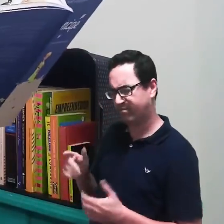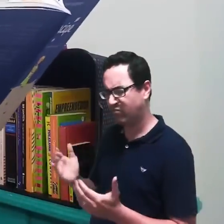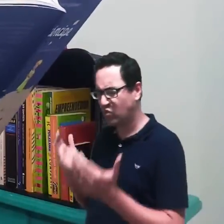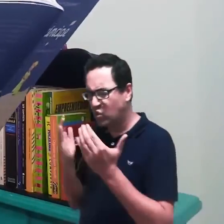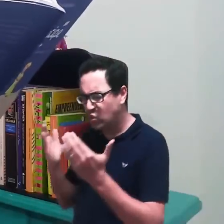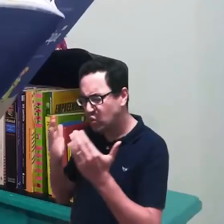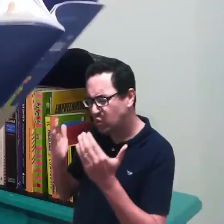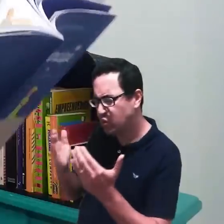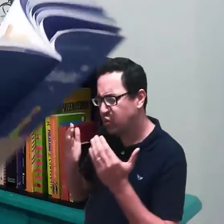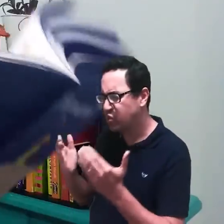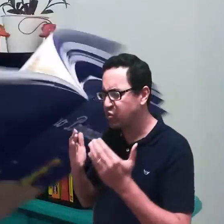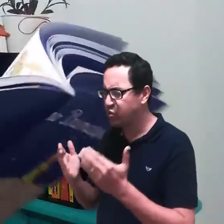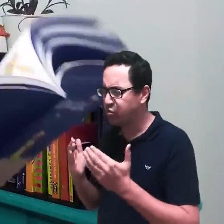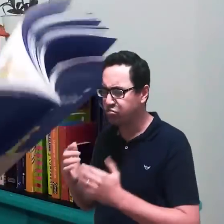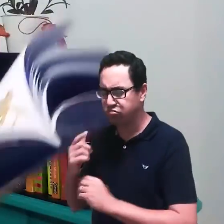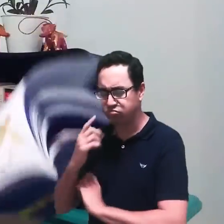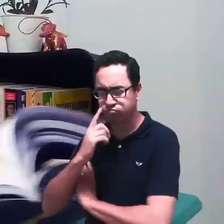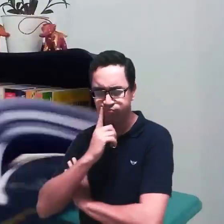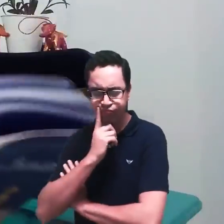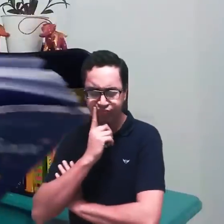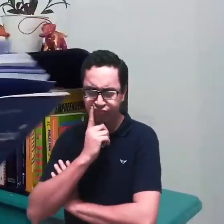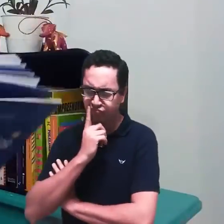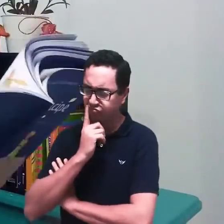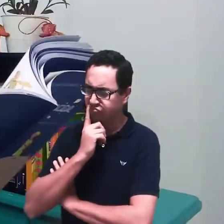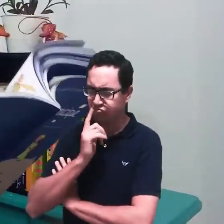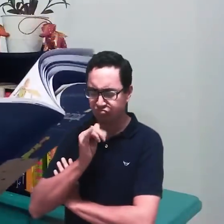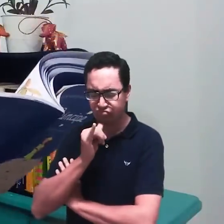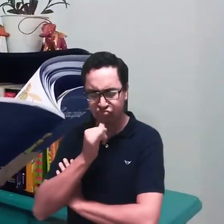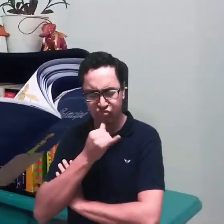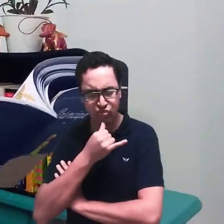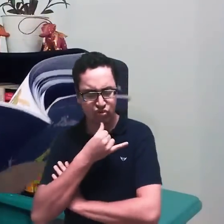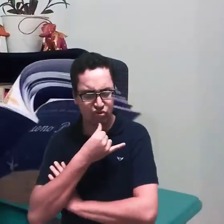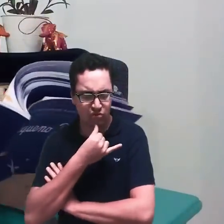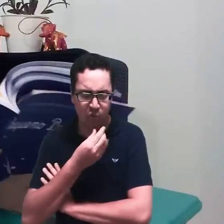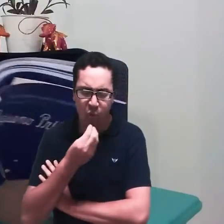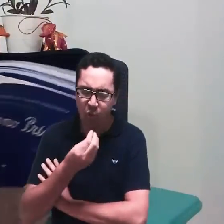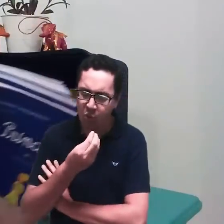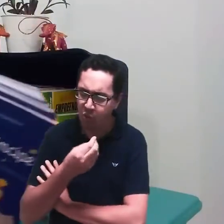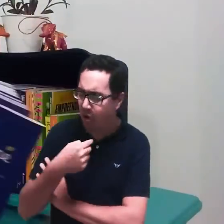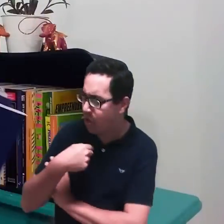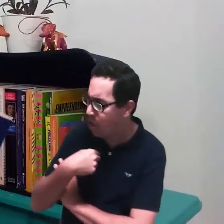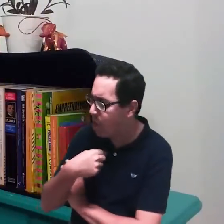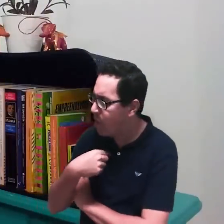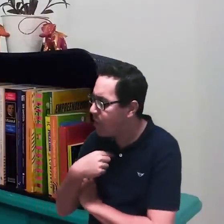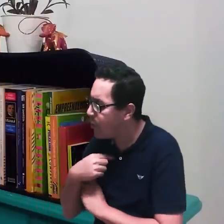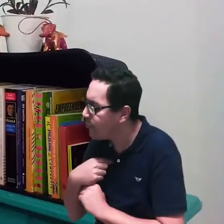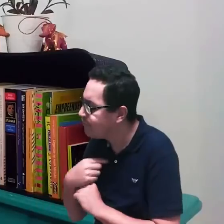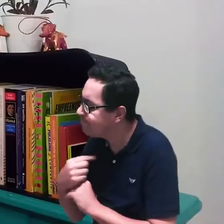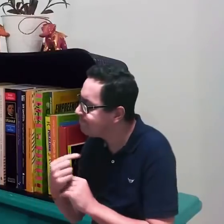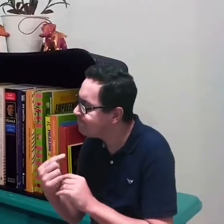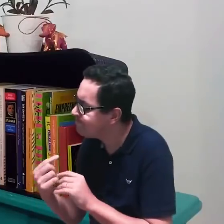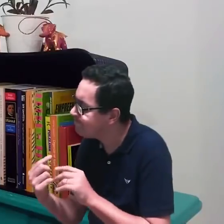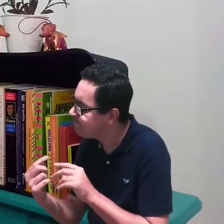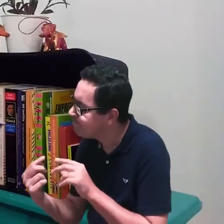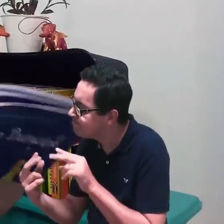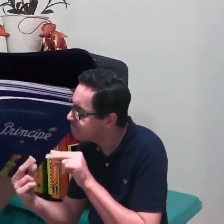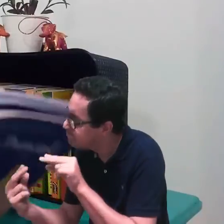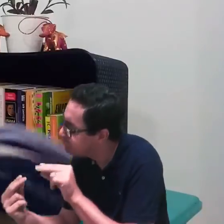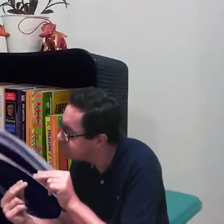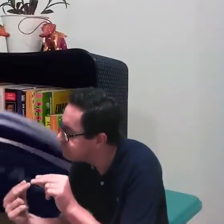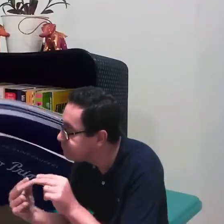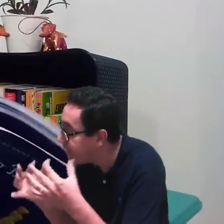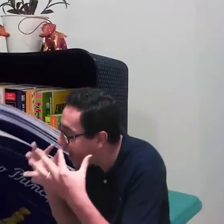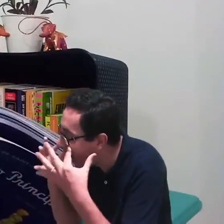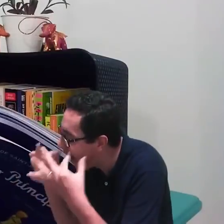sem importância, o que deixou muito infeliz. Não devia ter lhe dado ouvidos, confiou-me ele um dia. Não